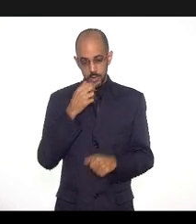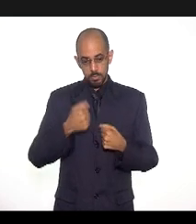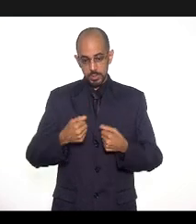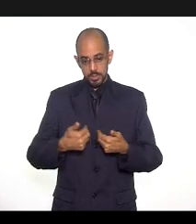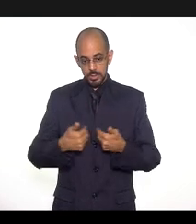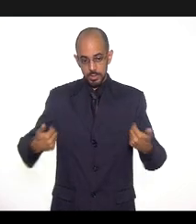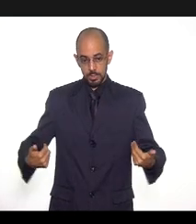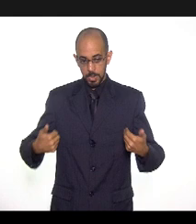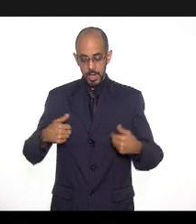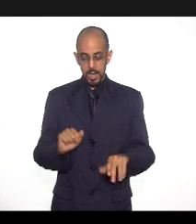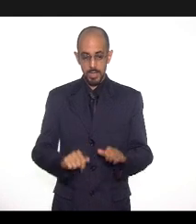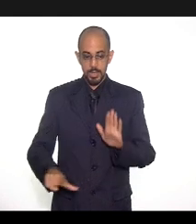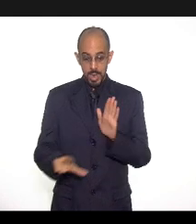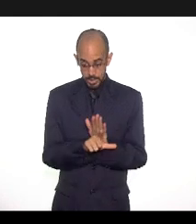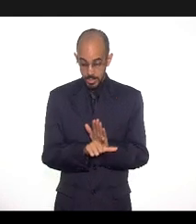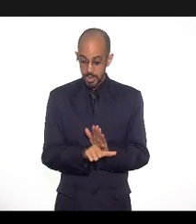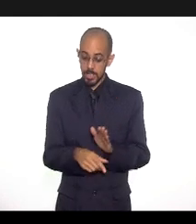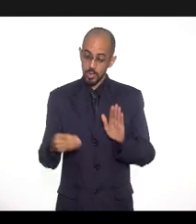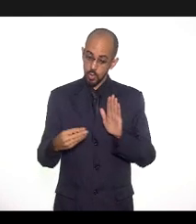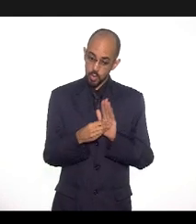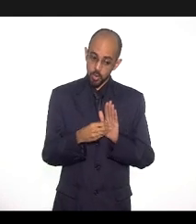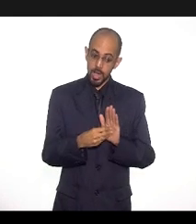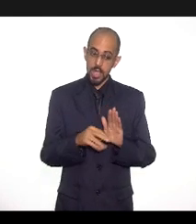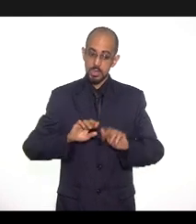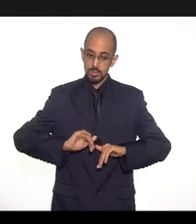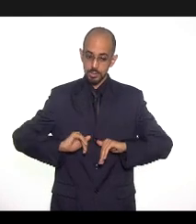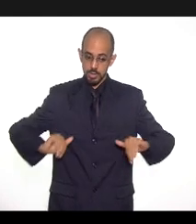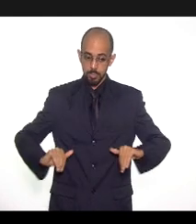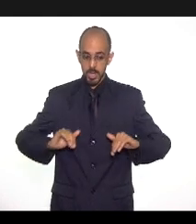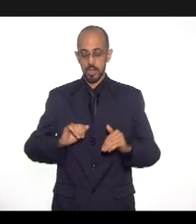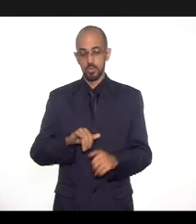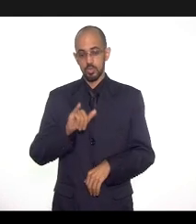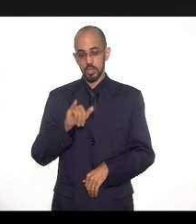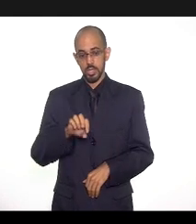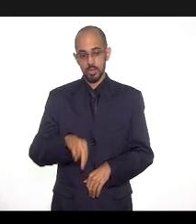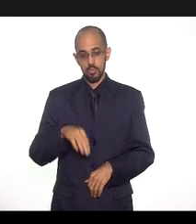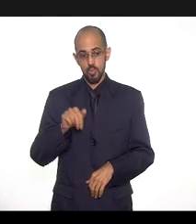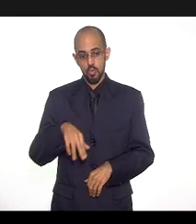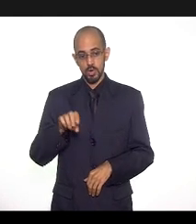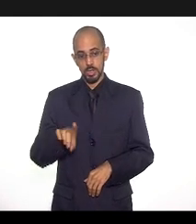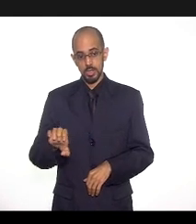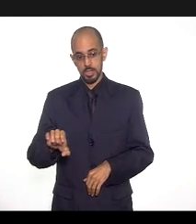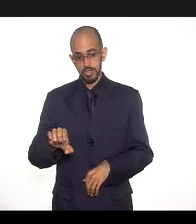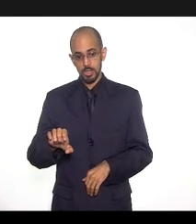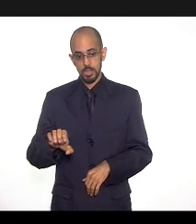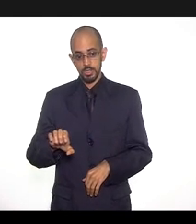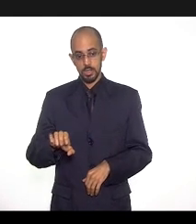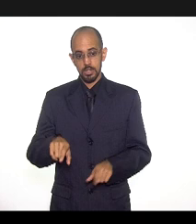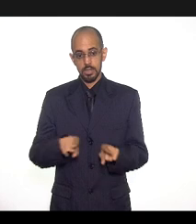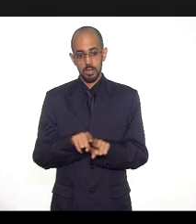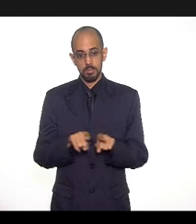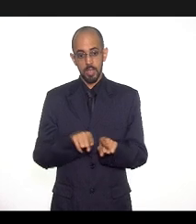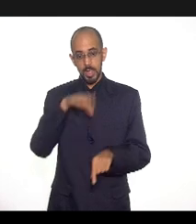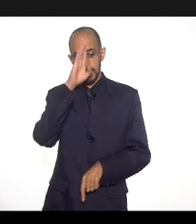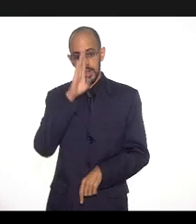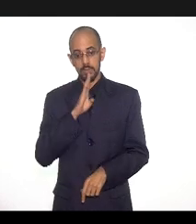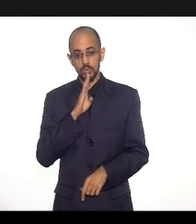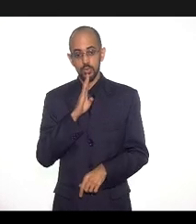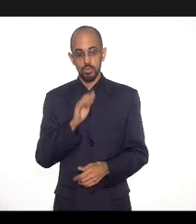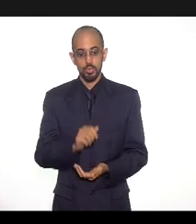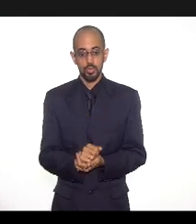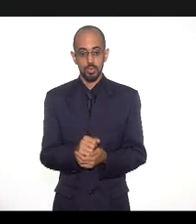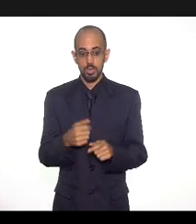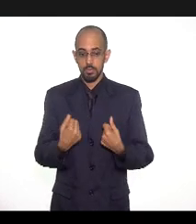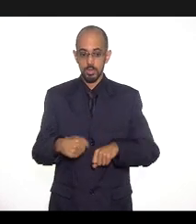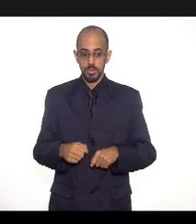das duas coisas em separado. Quem é imune no tempo. Quem é isento tem que estar confasado.